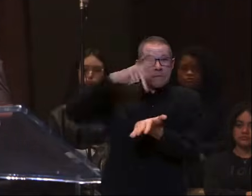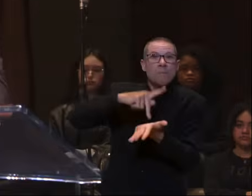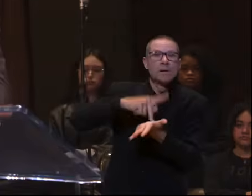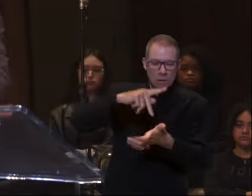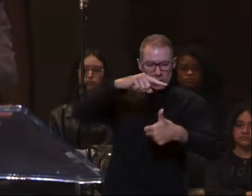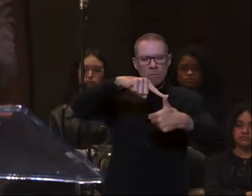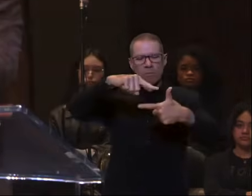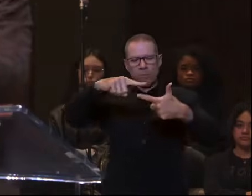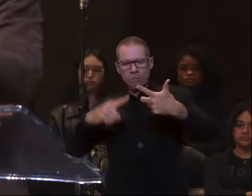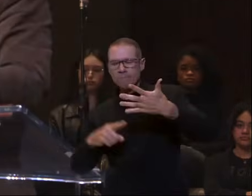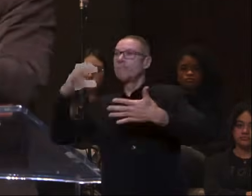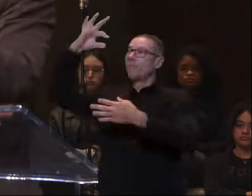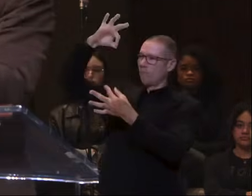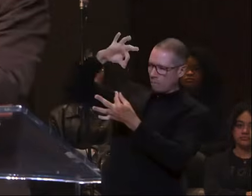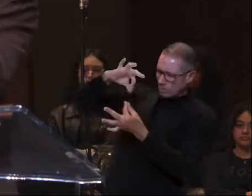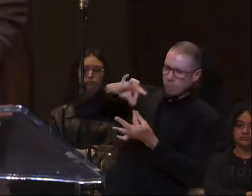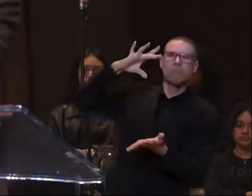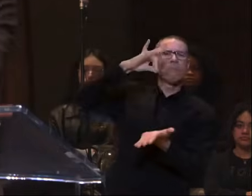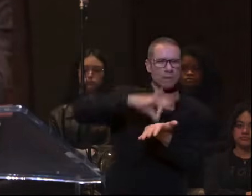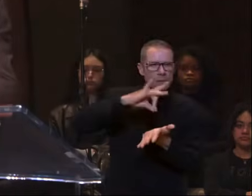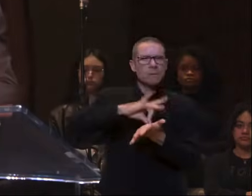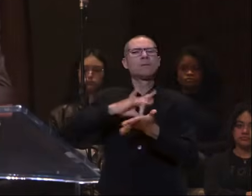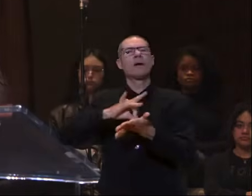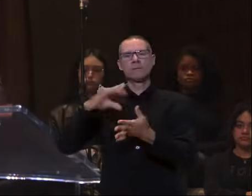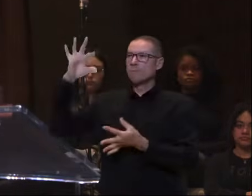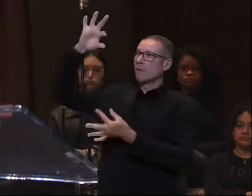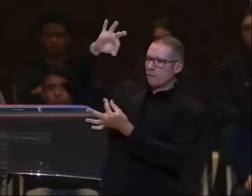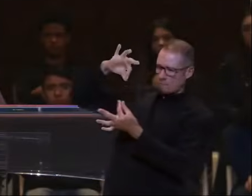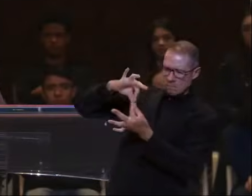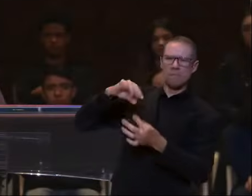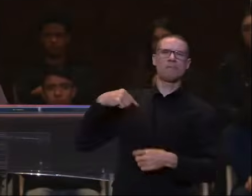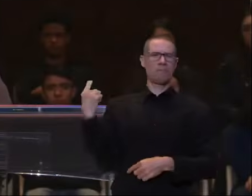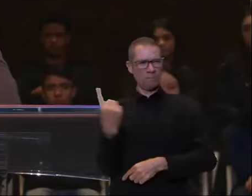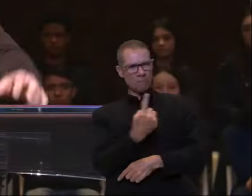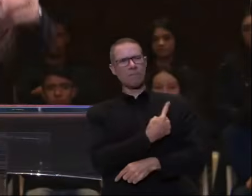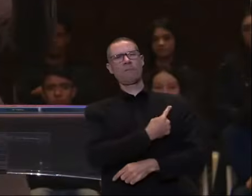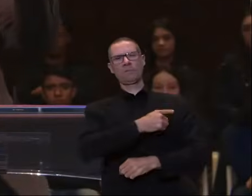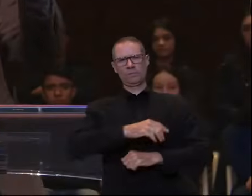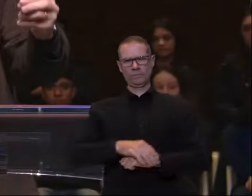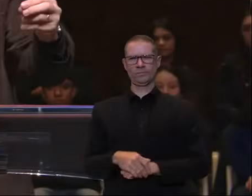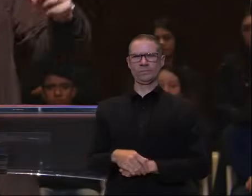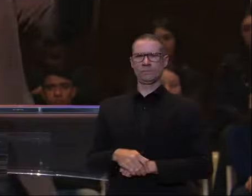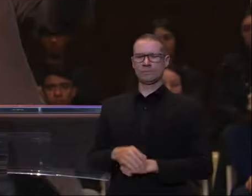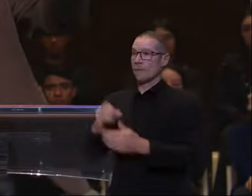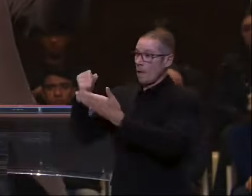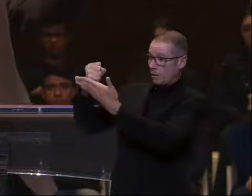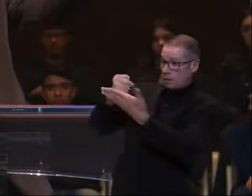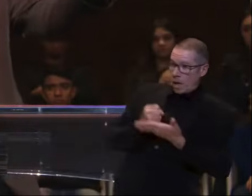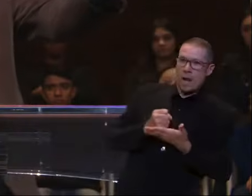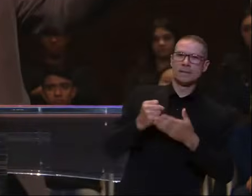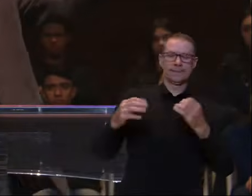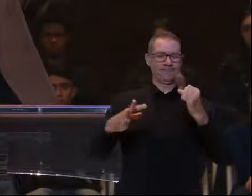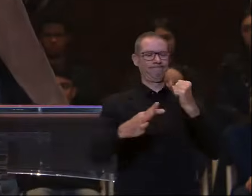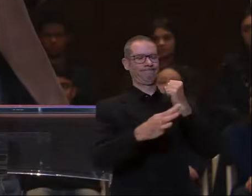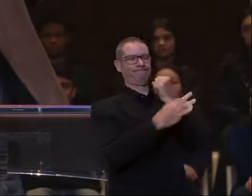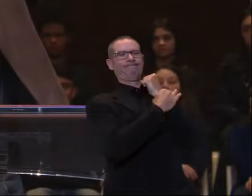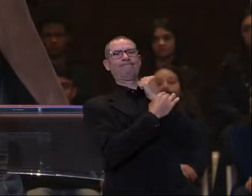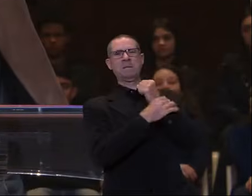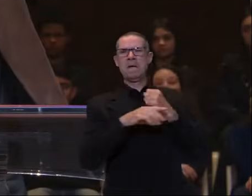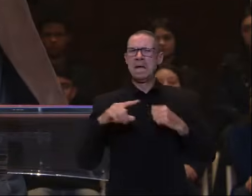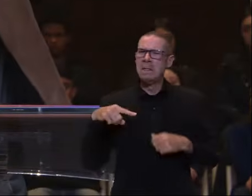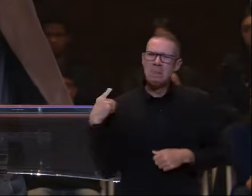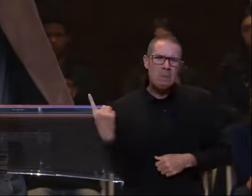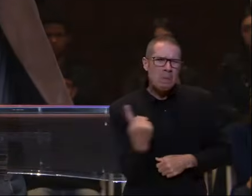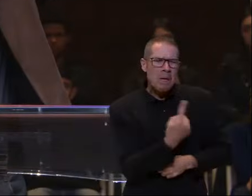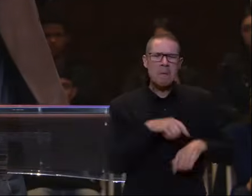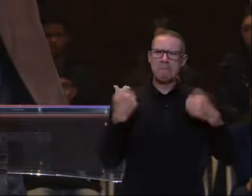verdades espirituais, realidades espirituais para nós, que trazem segurança. Não